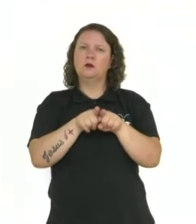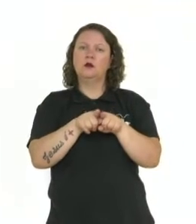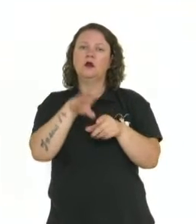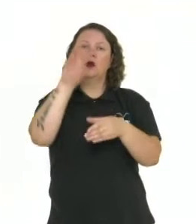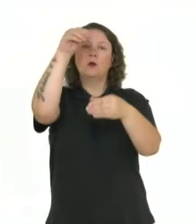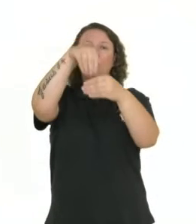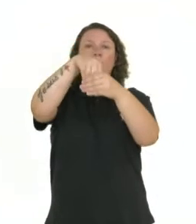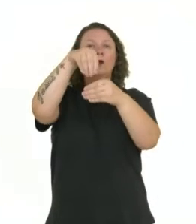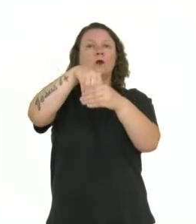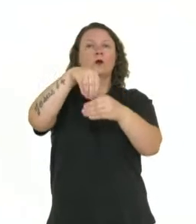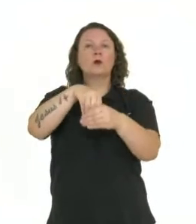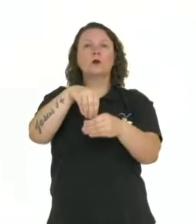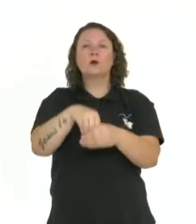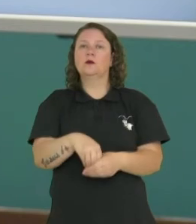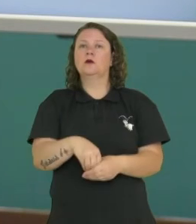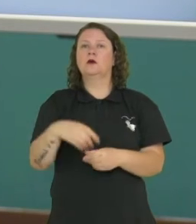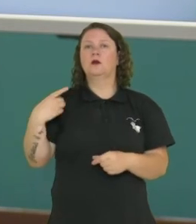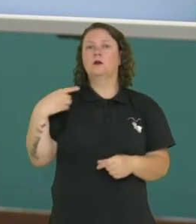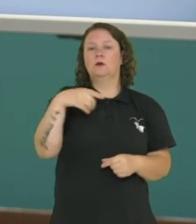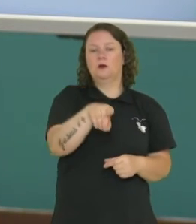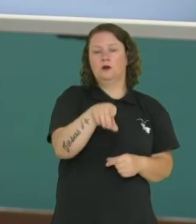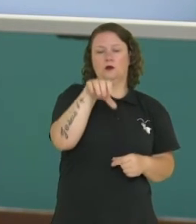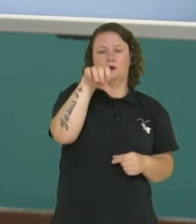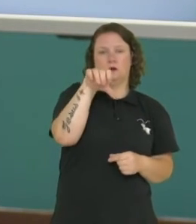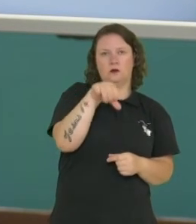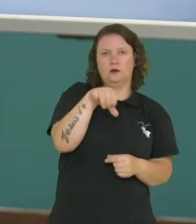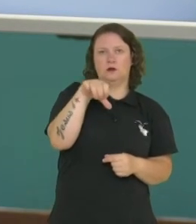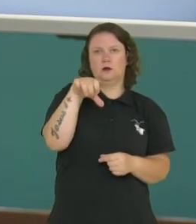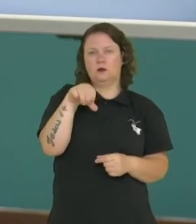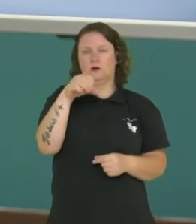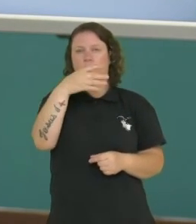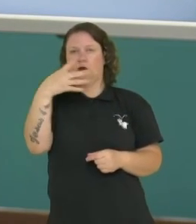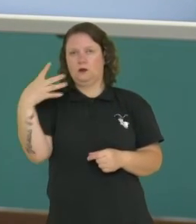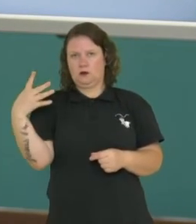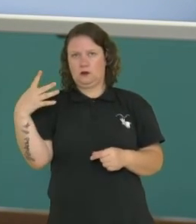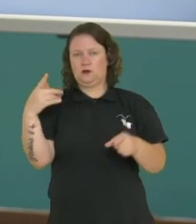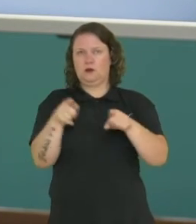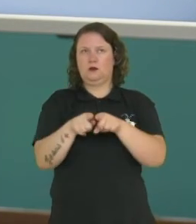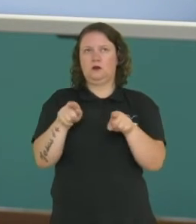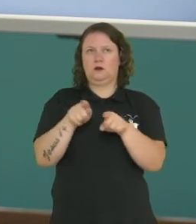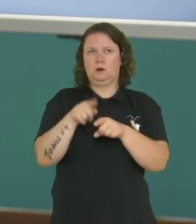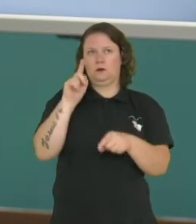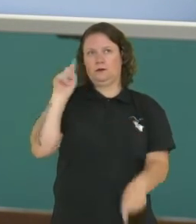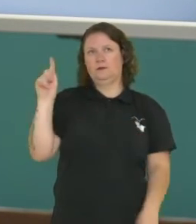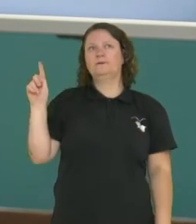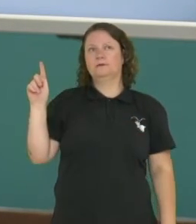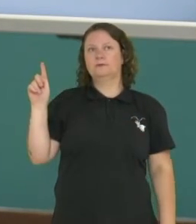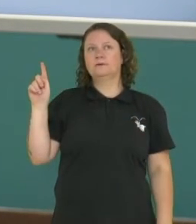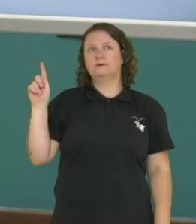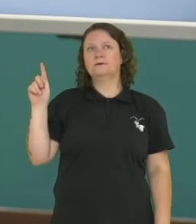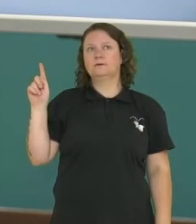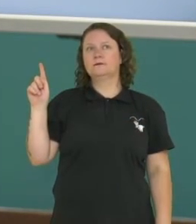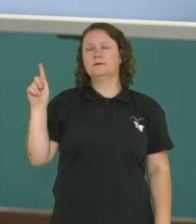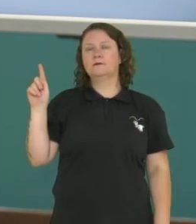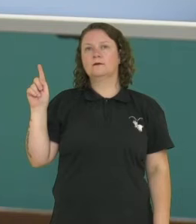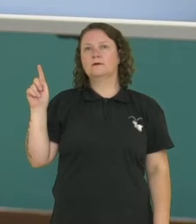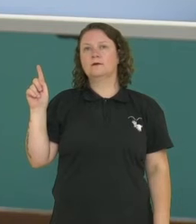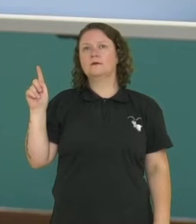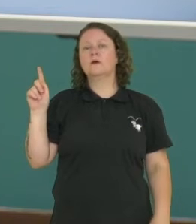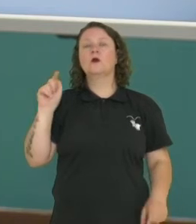eleições multirraciais em 1994. Então aqui temos aqui alguns movimentos, né, registrados aí. E isso não foi,